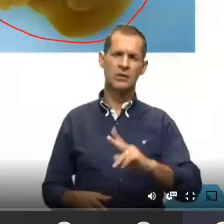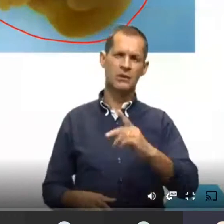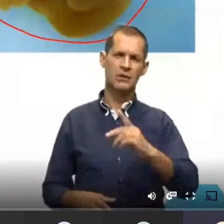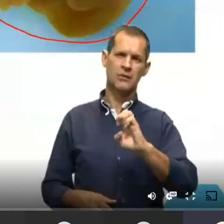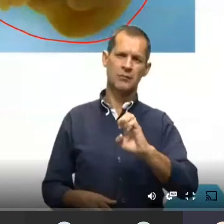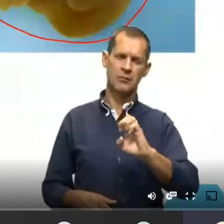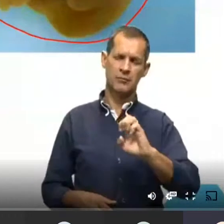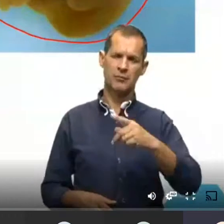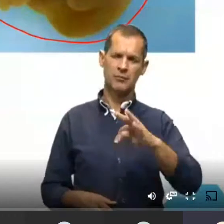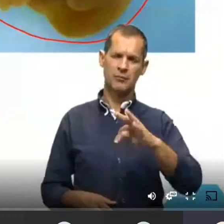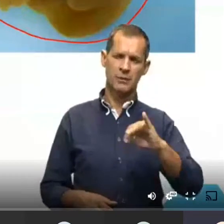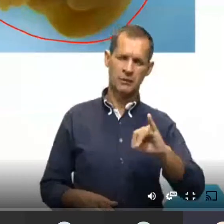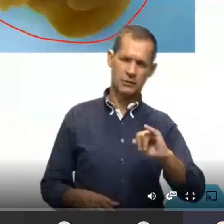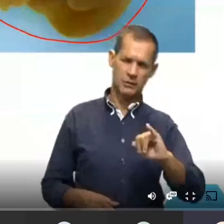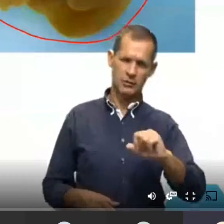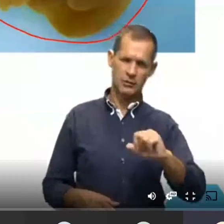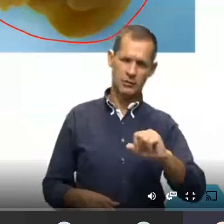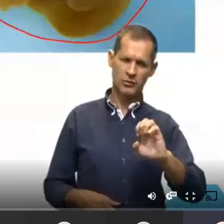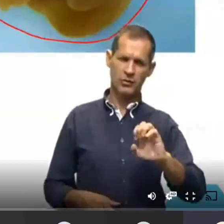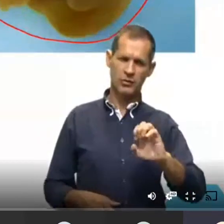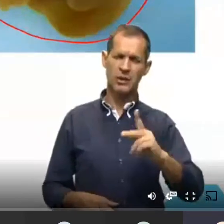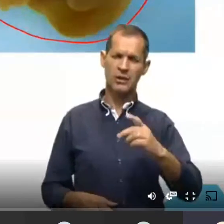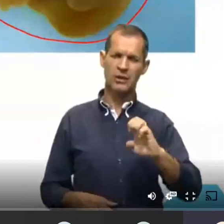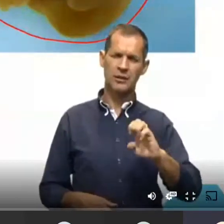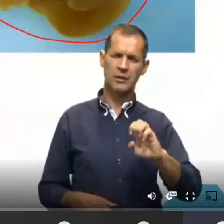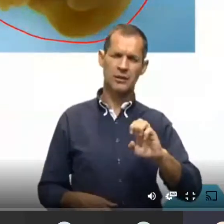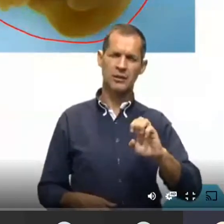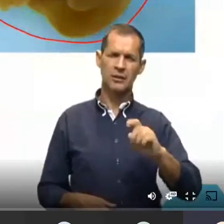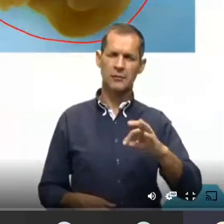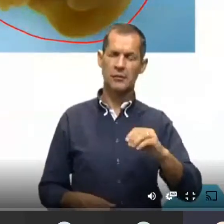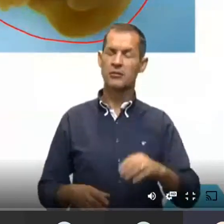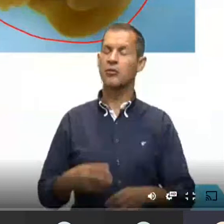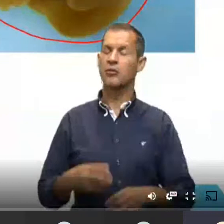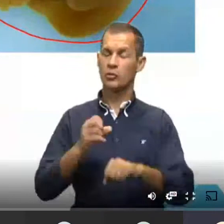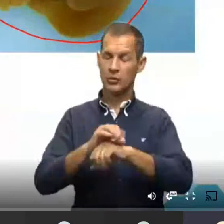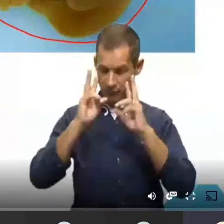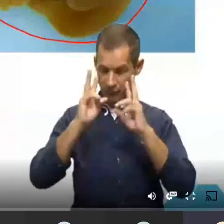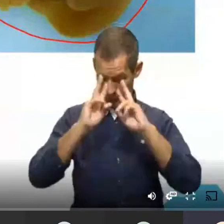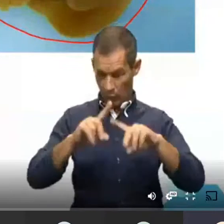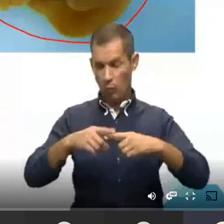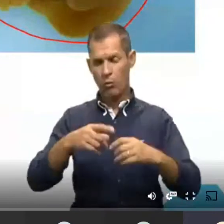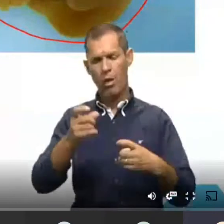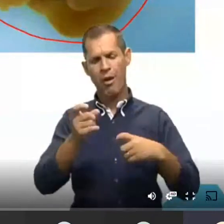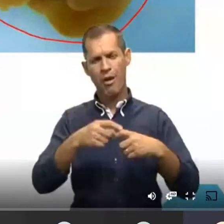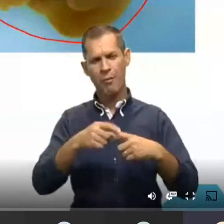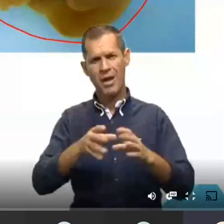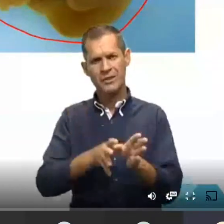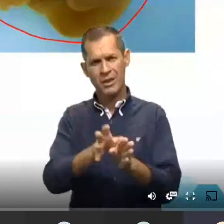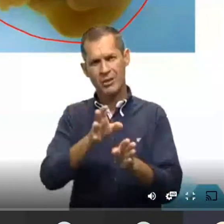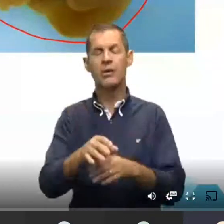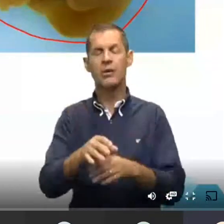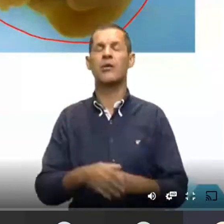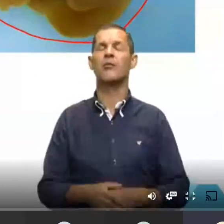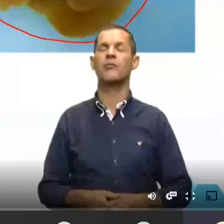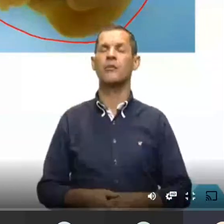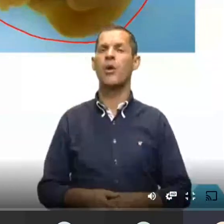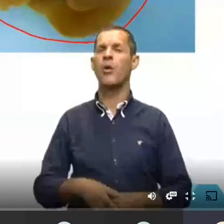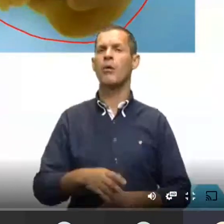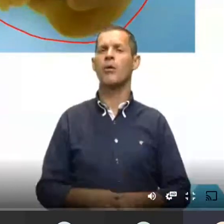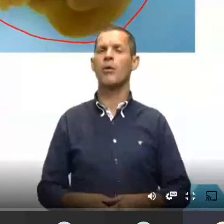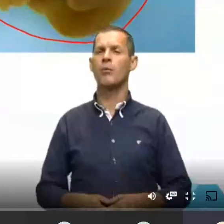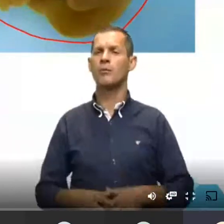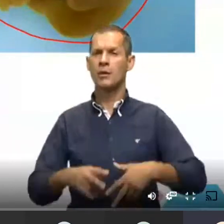esteatose hepática. Ok? Então, eu trouxe essas duas lâminas para vocês verem que quando o médico indica,